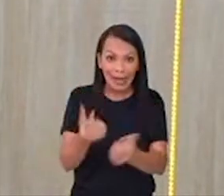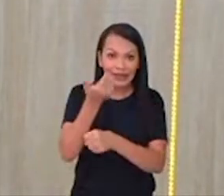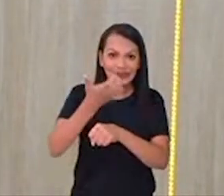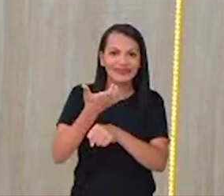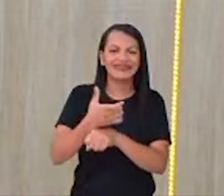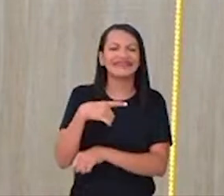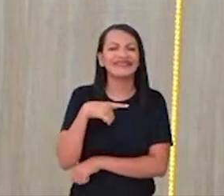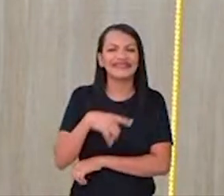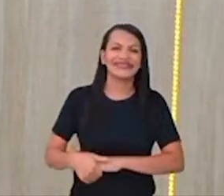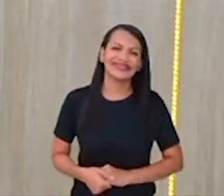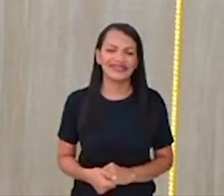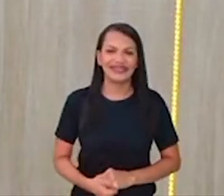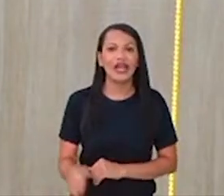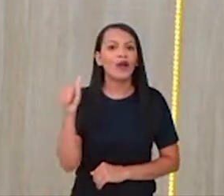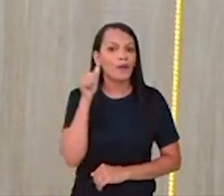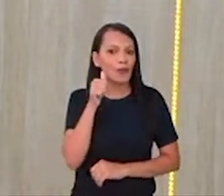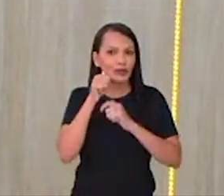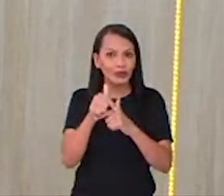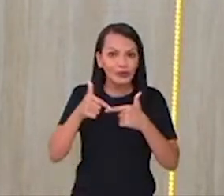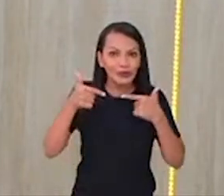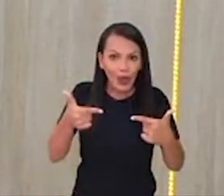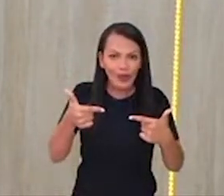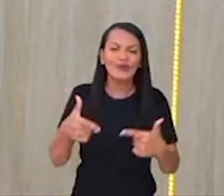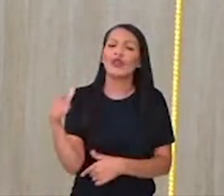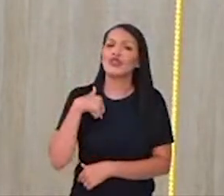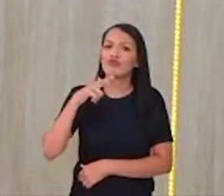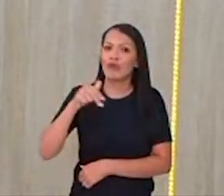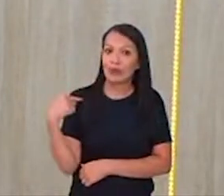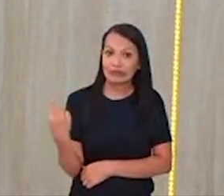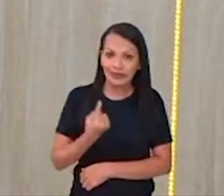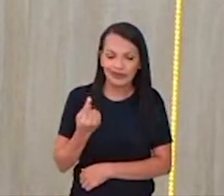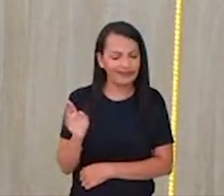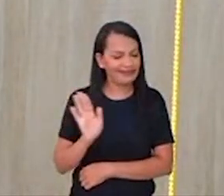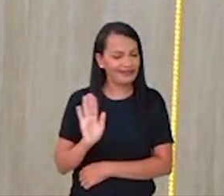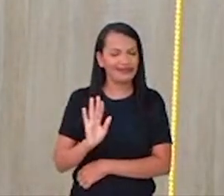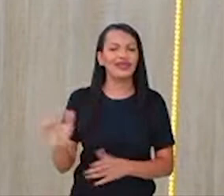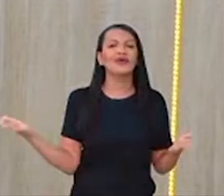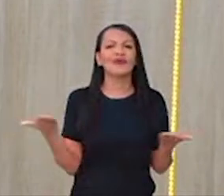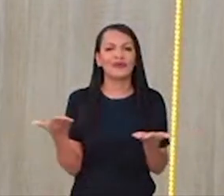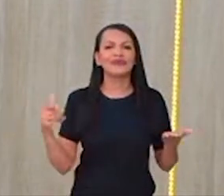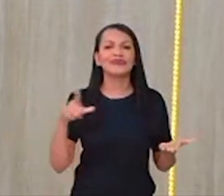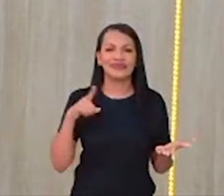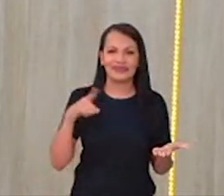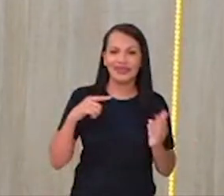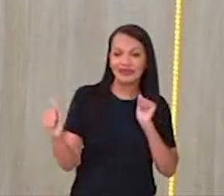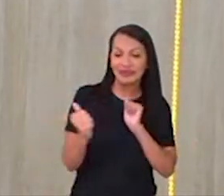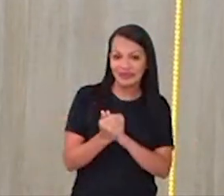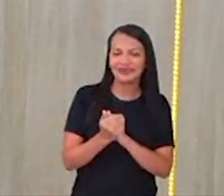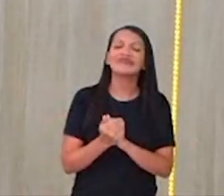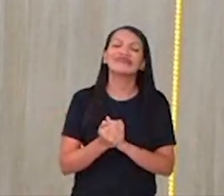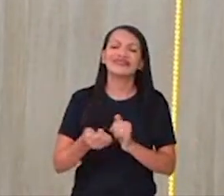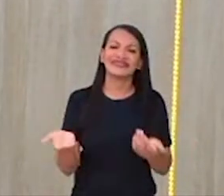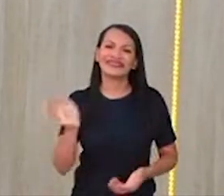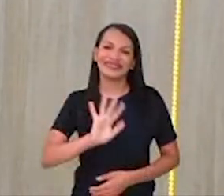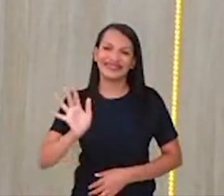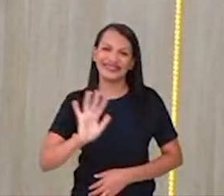existe. Eu, como sou uma mulher o quê? Sortuda e nunca ando sozinha, hoje temos Jéssica fazendo a nossa tradução